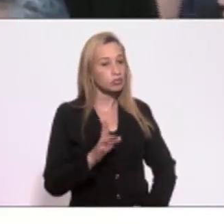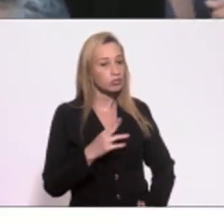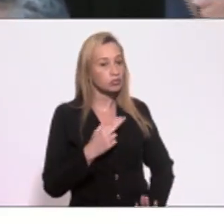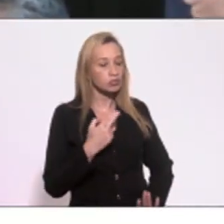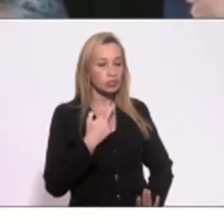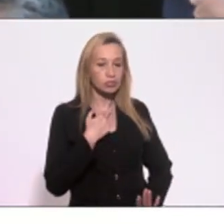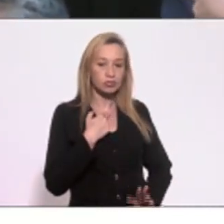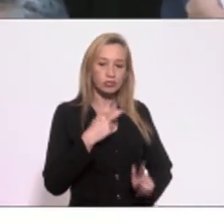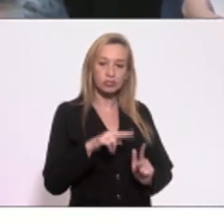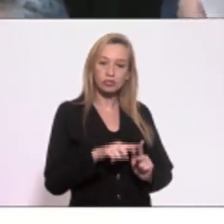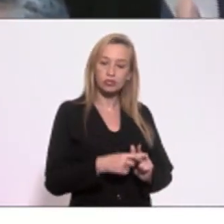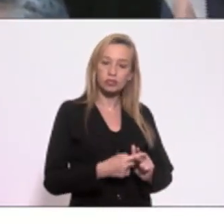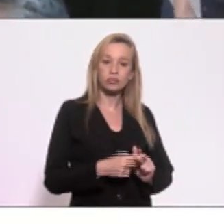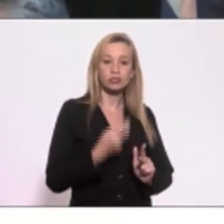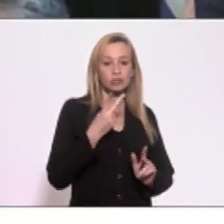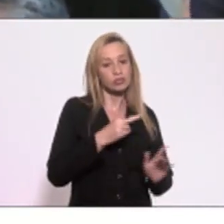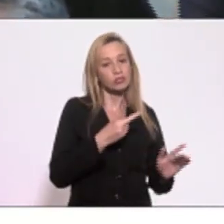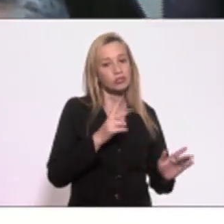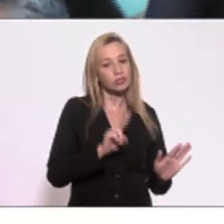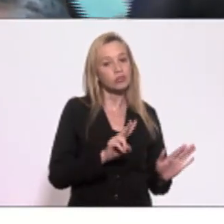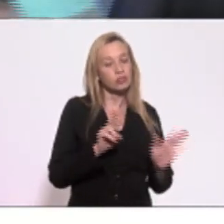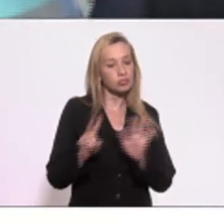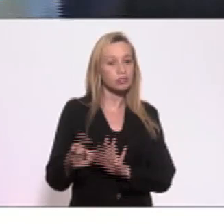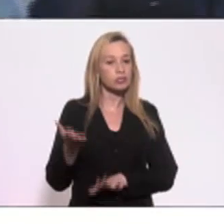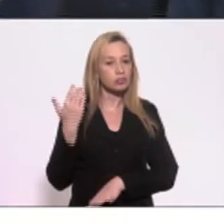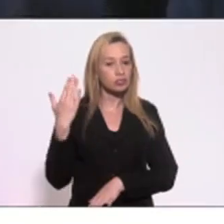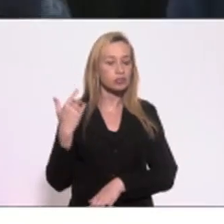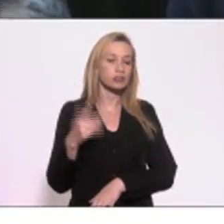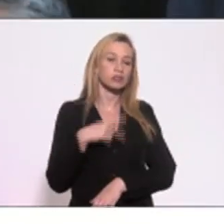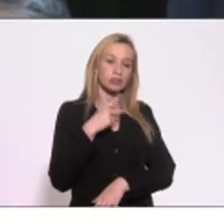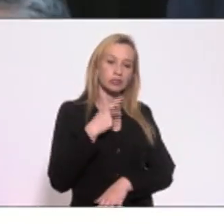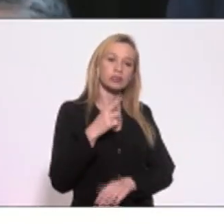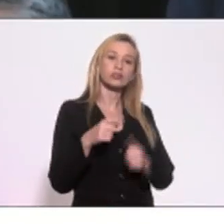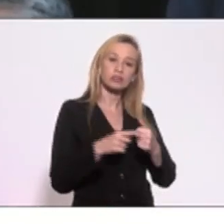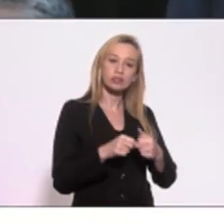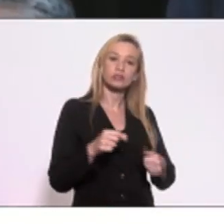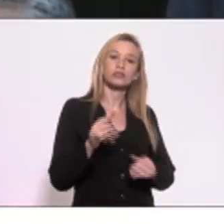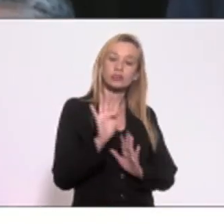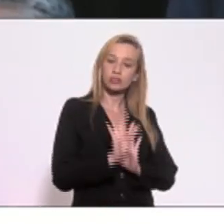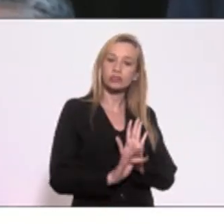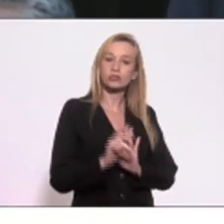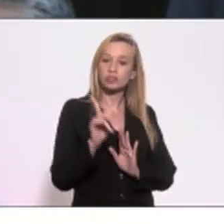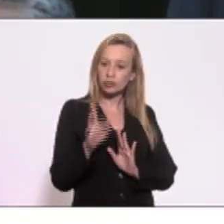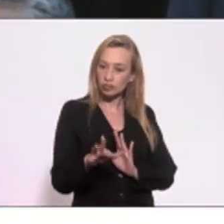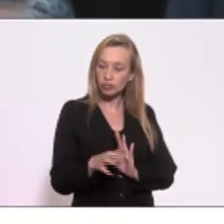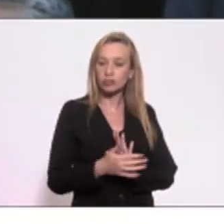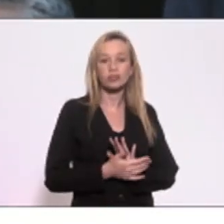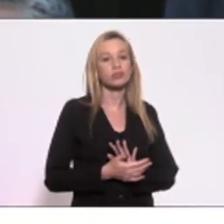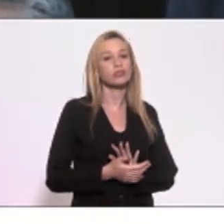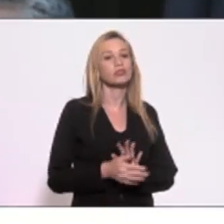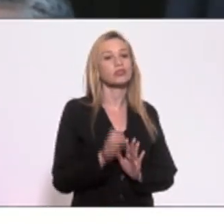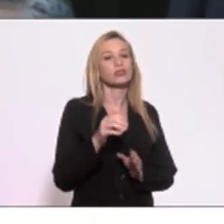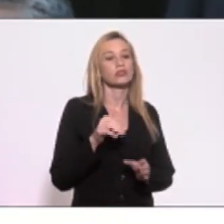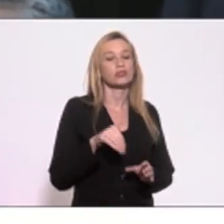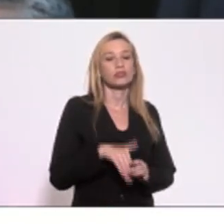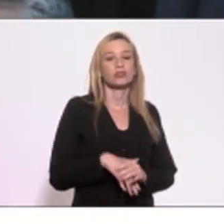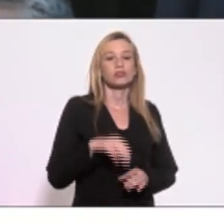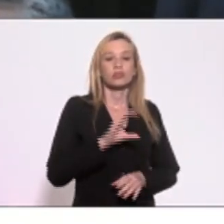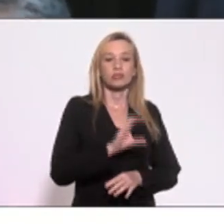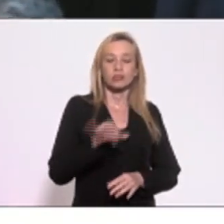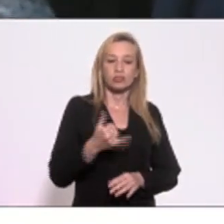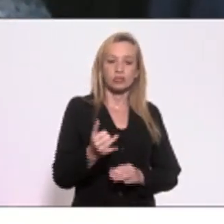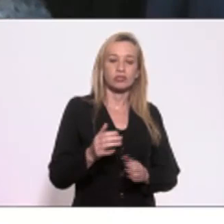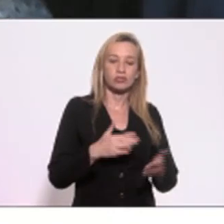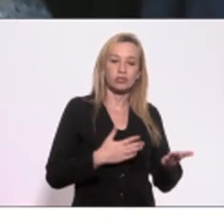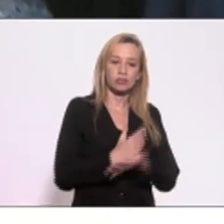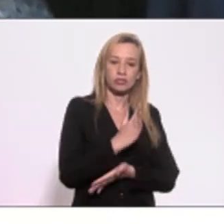como já disse aqui há 2 semanas atrás, 2 artigos com textos diferentes. Então, em votação, parecer da CCJ. Senhores que aprovam,